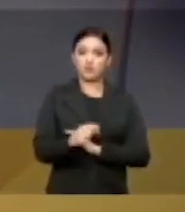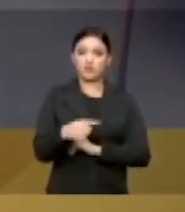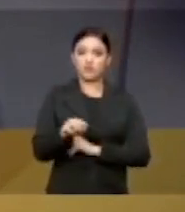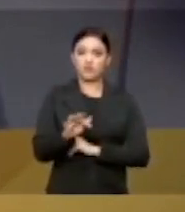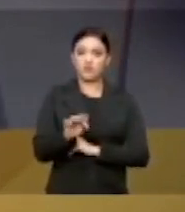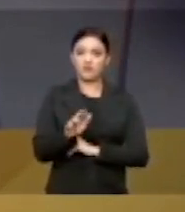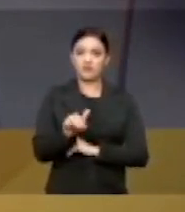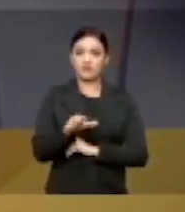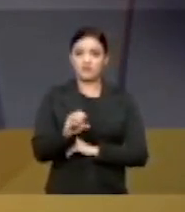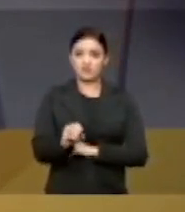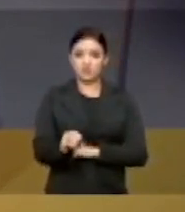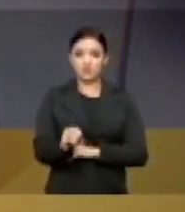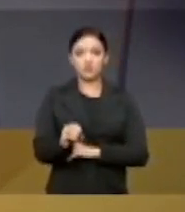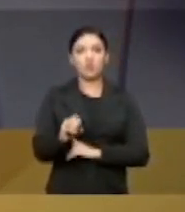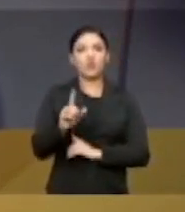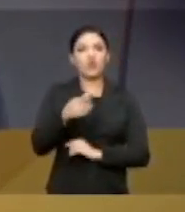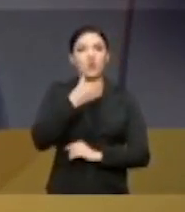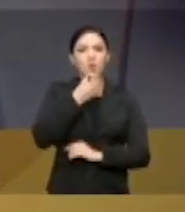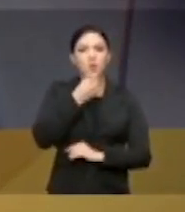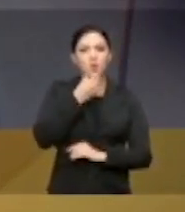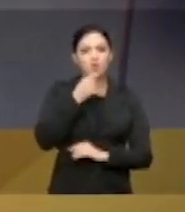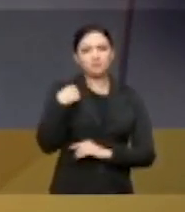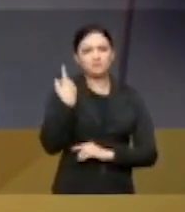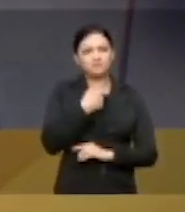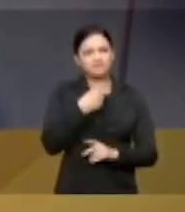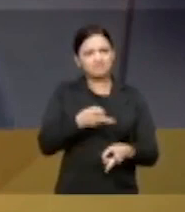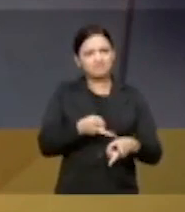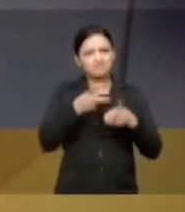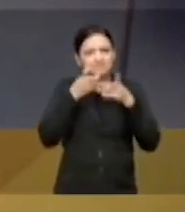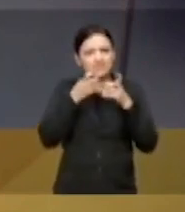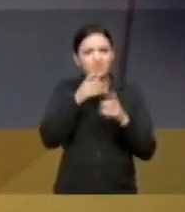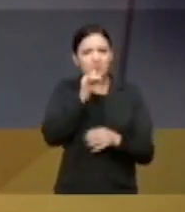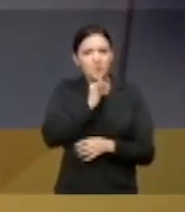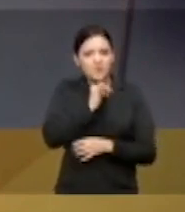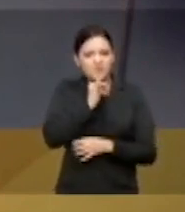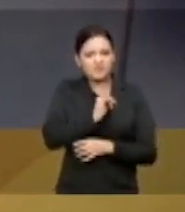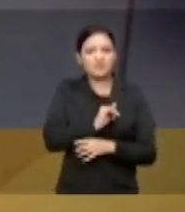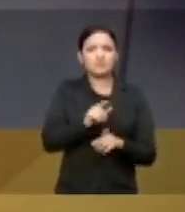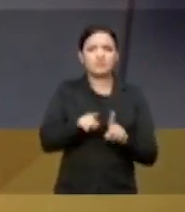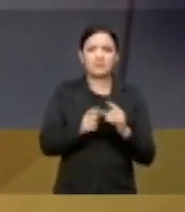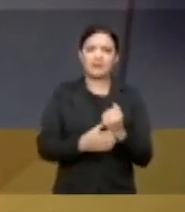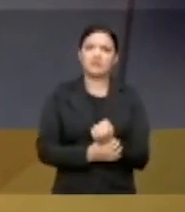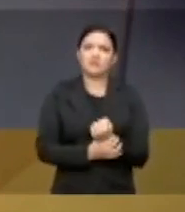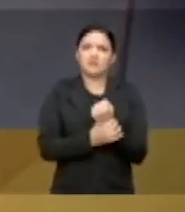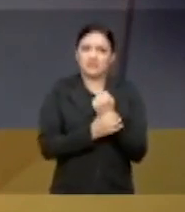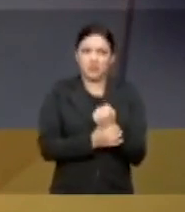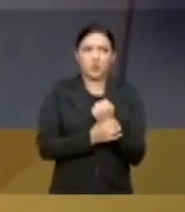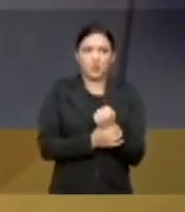Vossa Excelência, norte seguro para todos que o cercam, inclusive para os seus alunos, categoria em que me insiro.